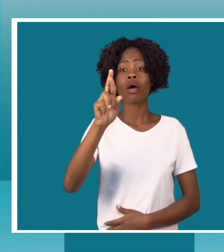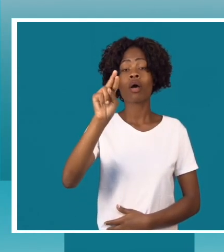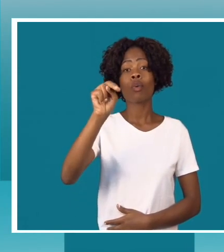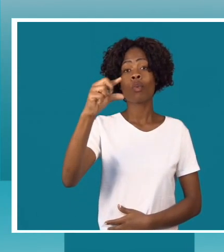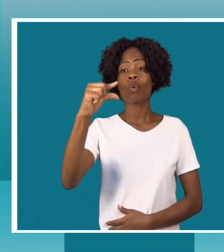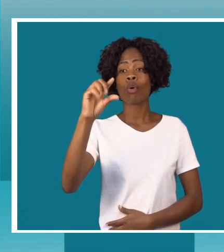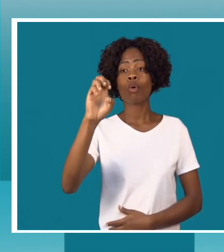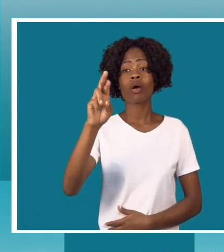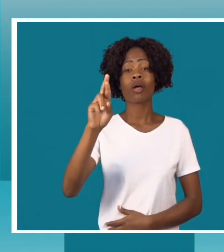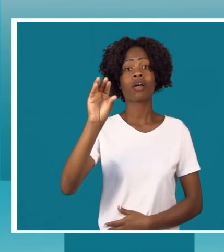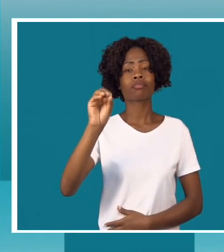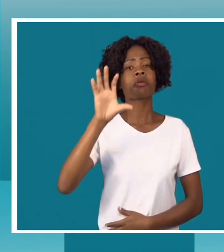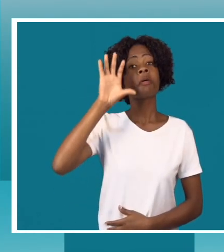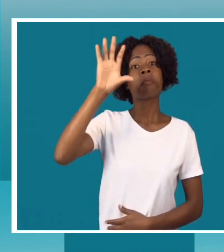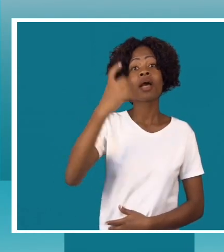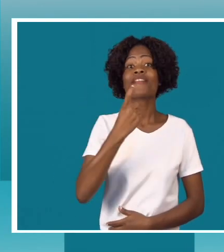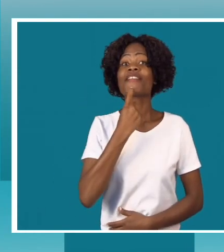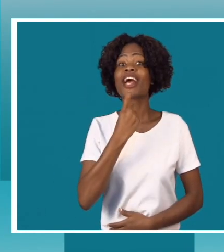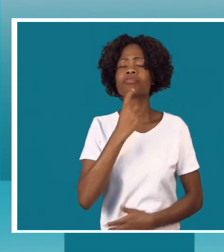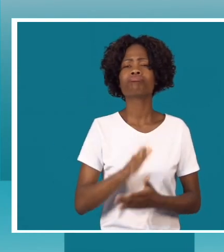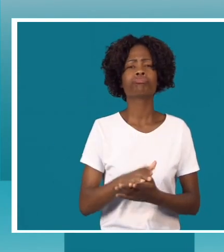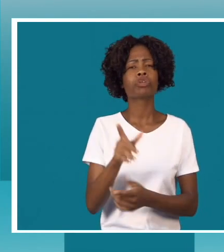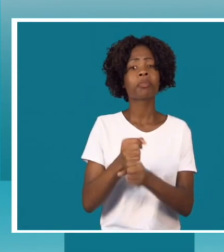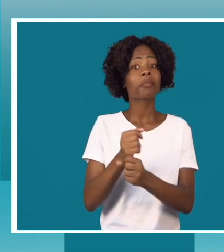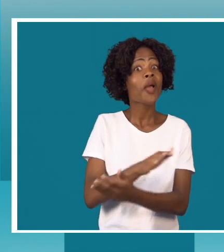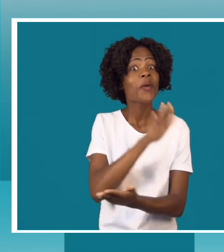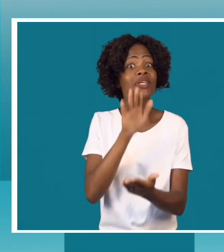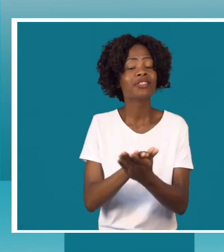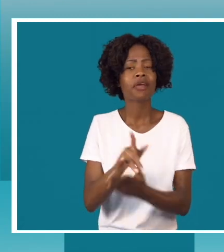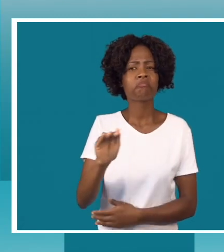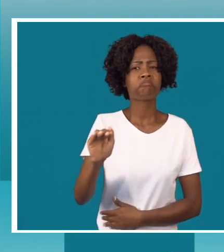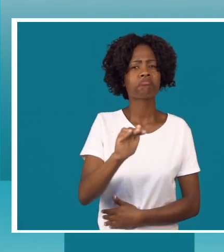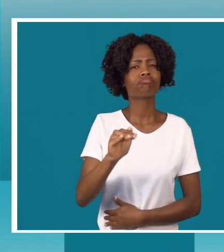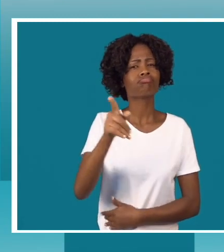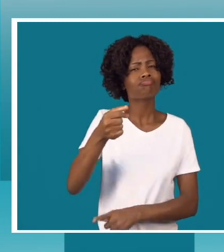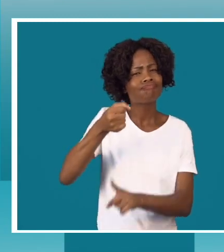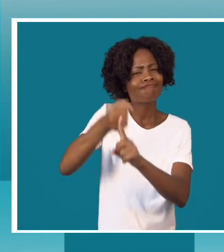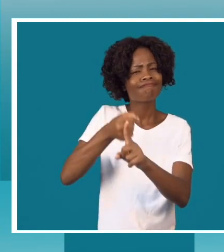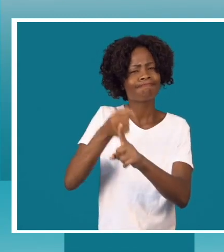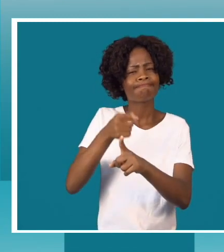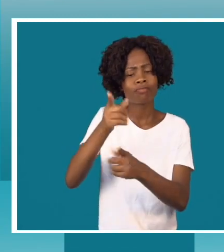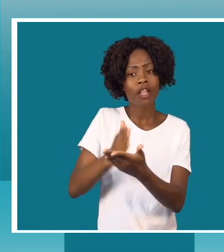trabalha na área da advocacia dos direitos das pessoas com deficiência.